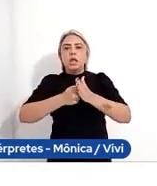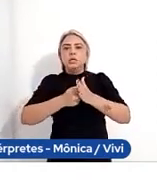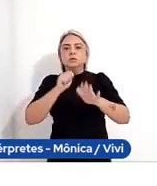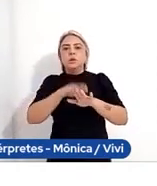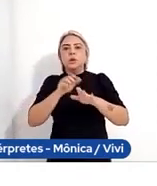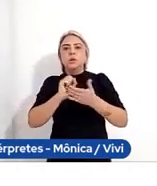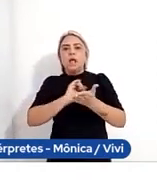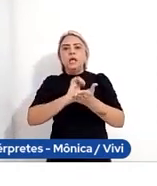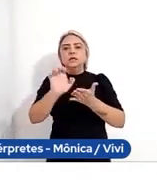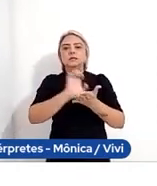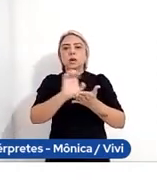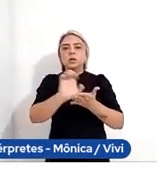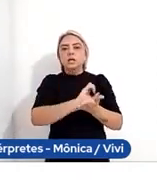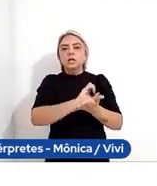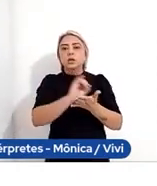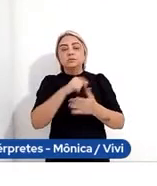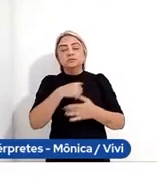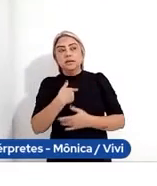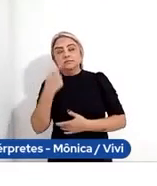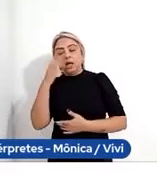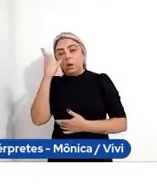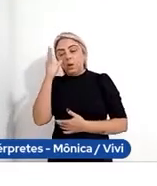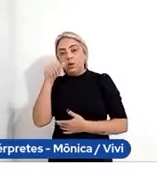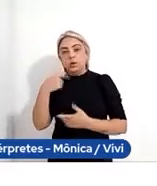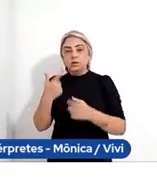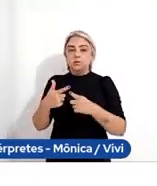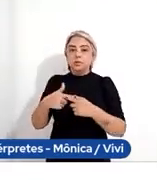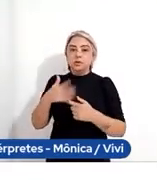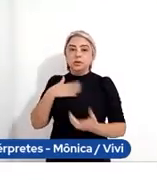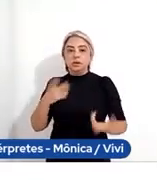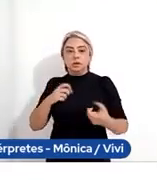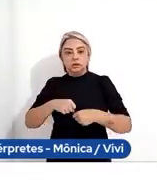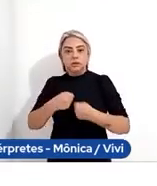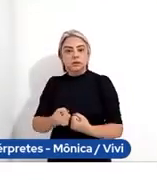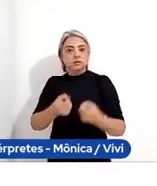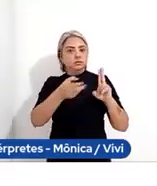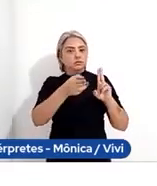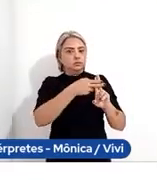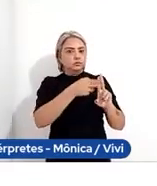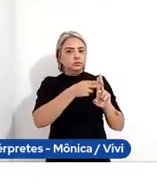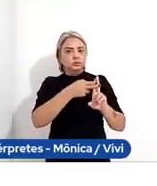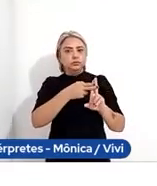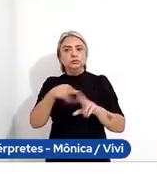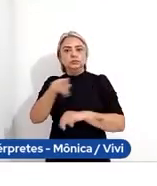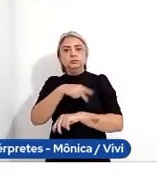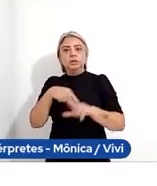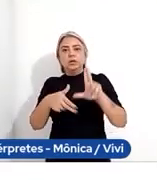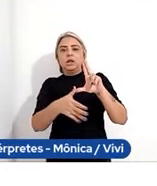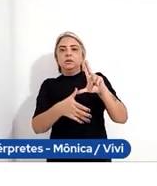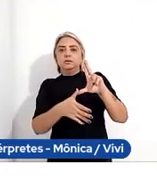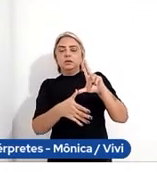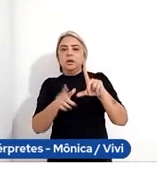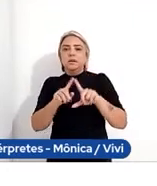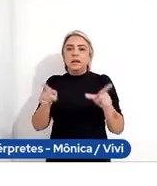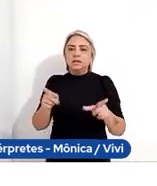E isso é muito curioso, porque eu sou um progressista, sou um defensor do SUS, de um país latino-americano, estou aqui falando isso, mas